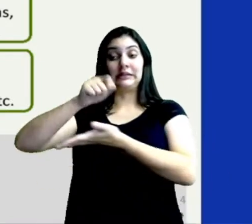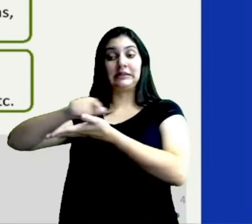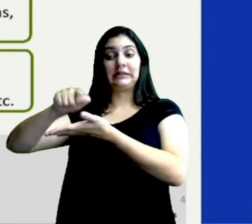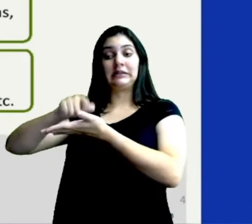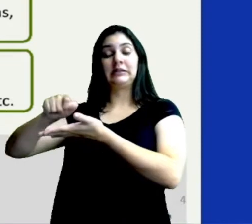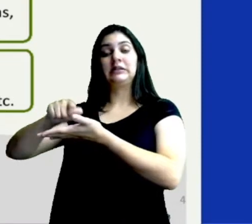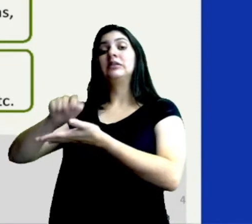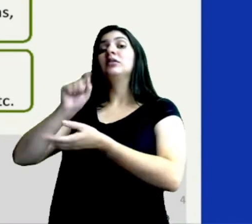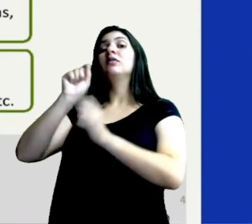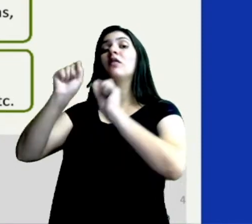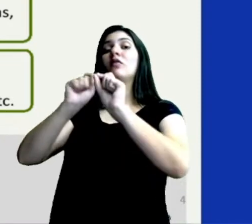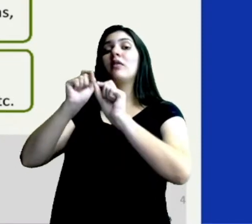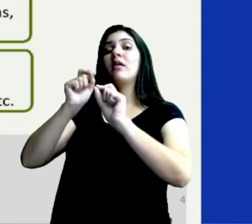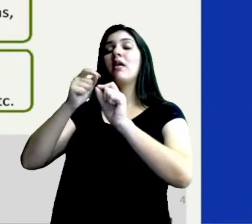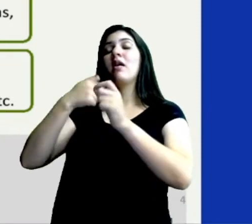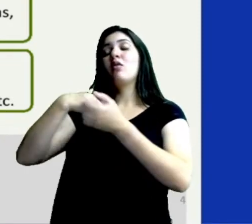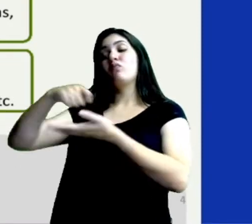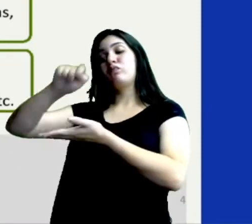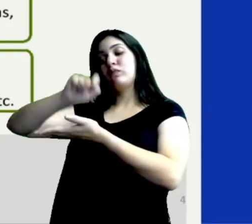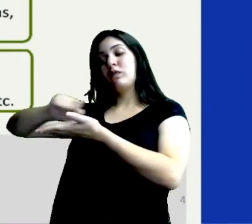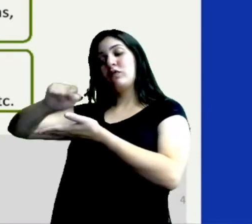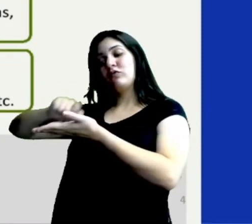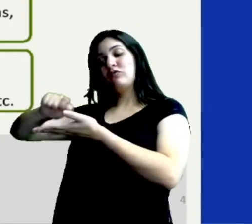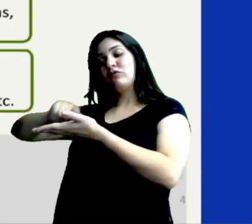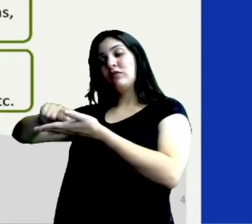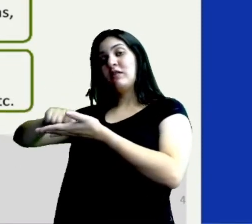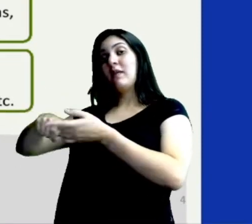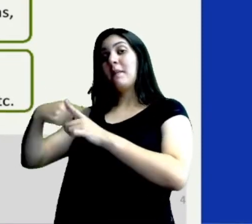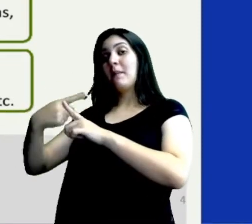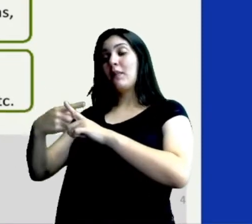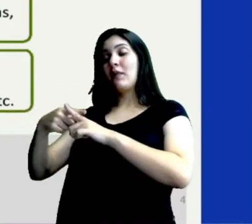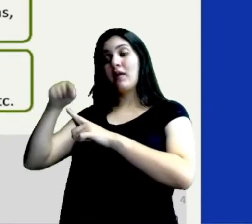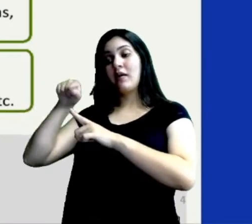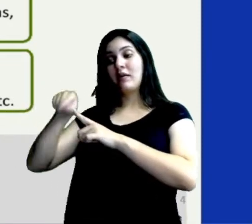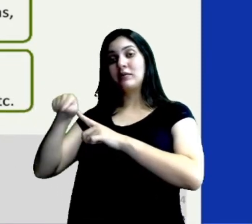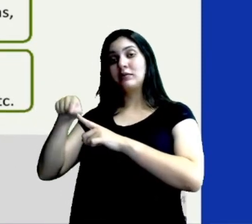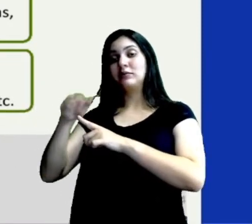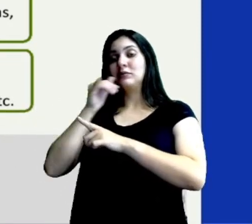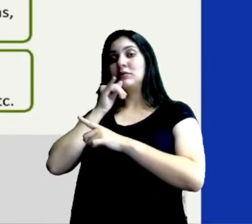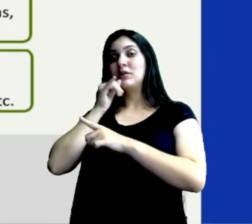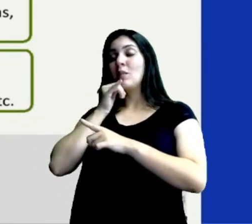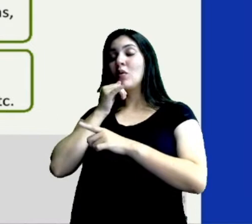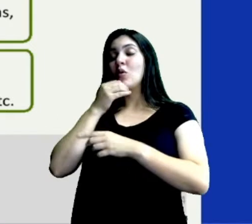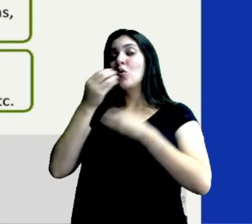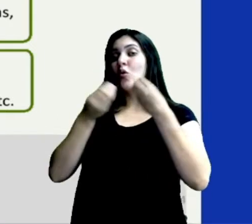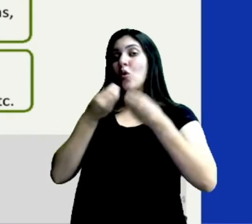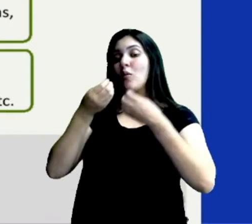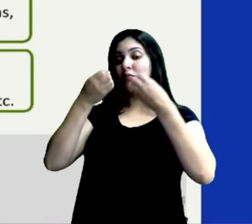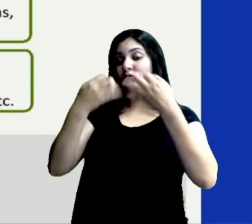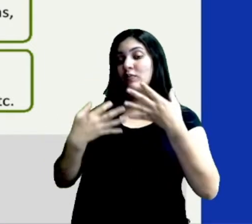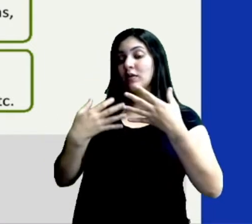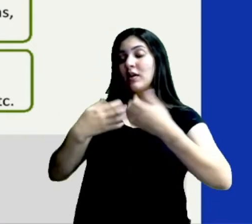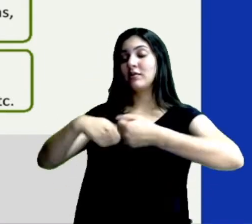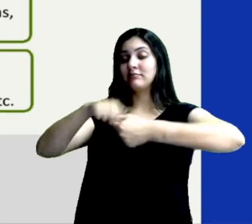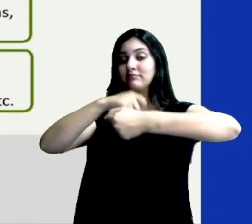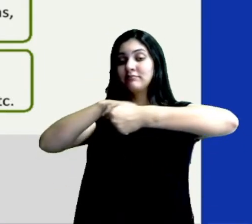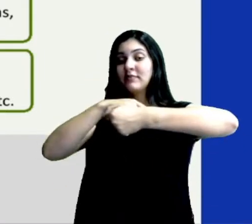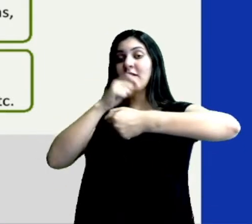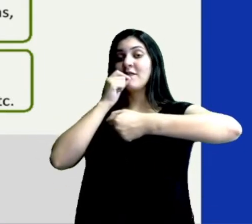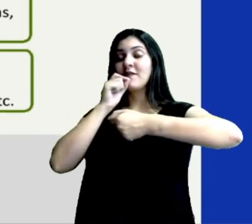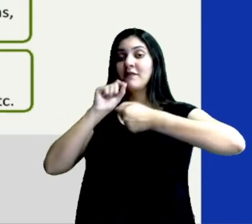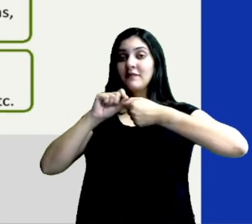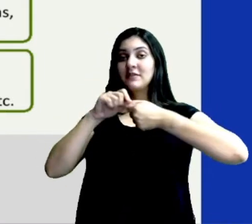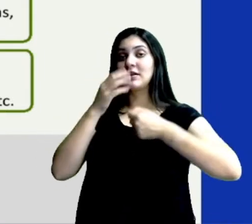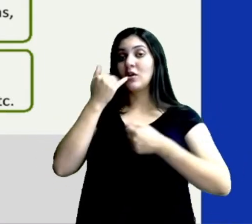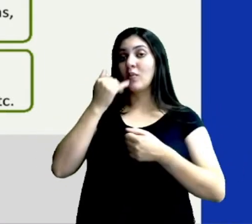não posso narrar, eu vou descrever, porque aqui, como uma receita culinária, eu preciso descrever os ingredientes,